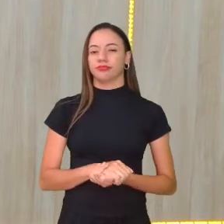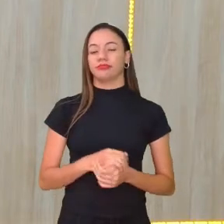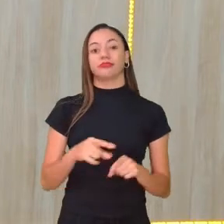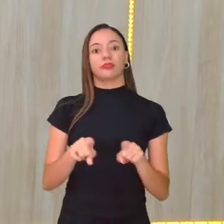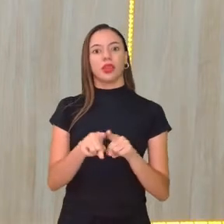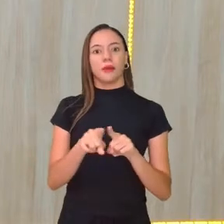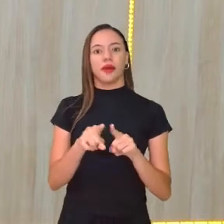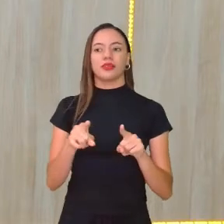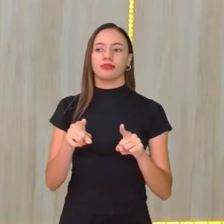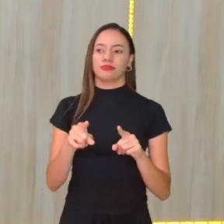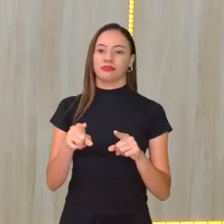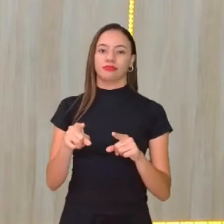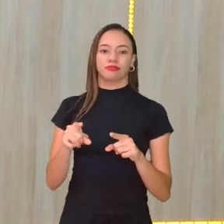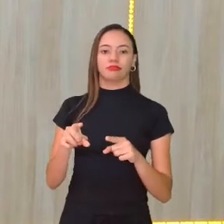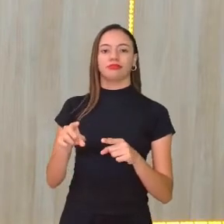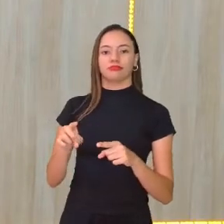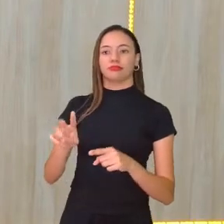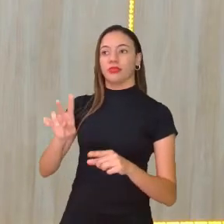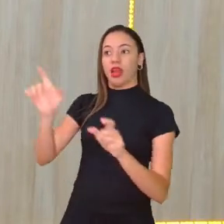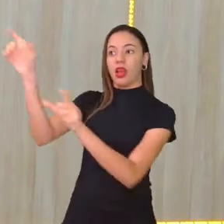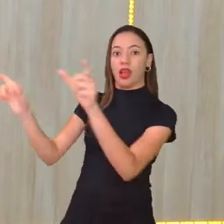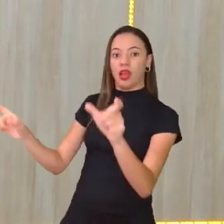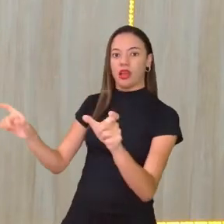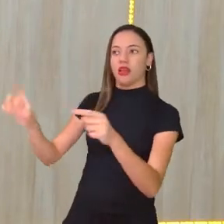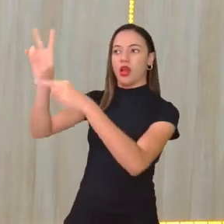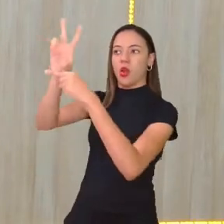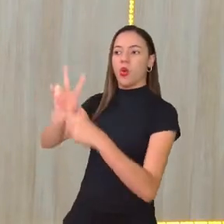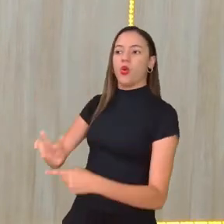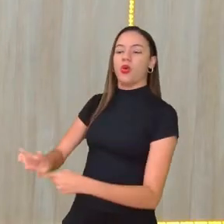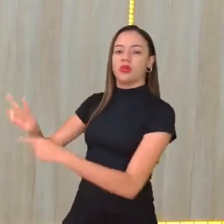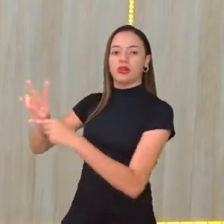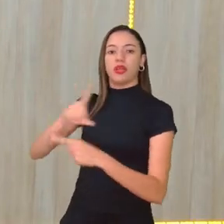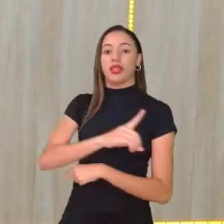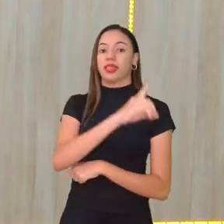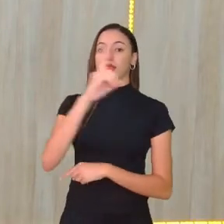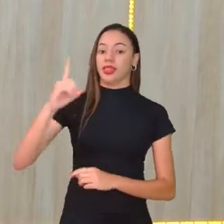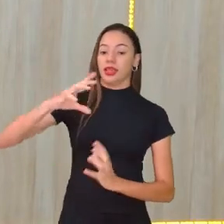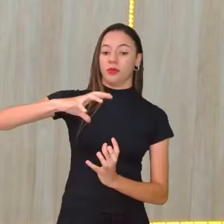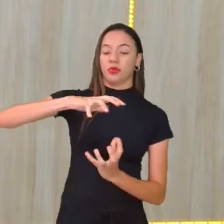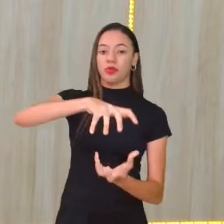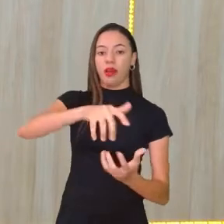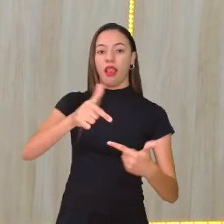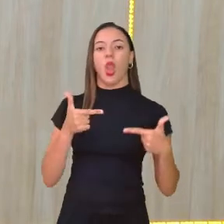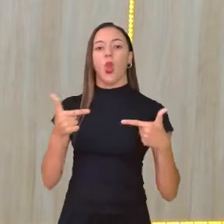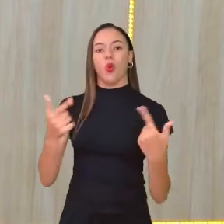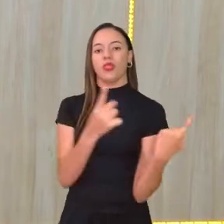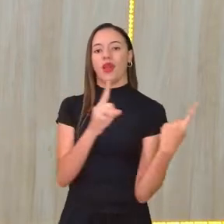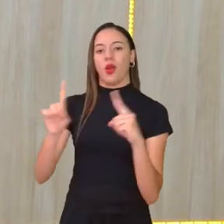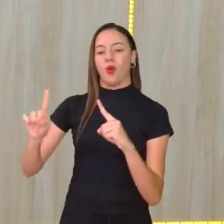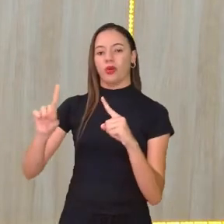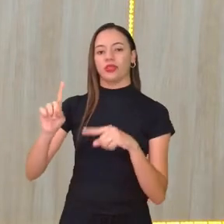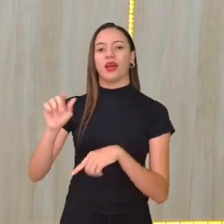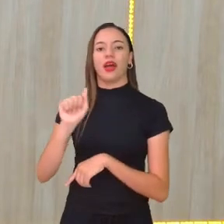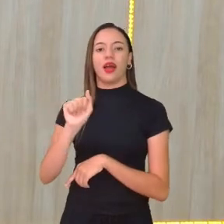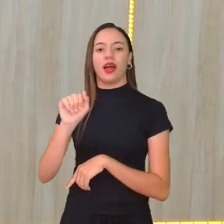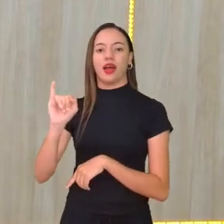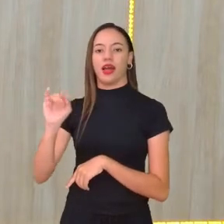cuidados nossos, que é sobre o Dia Mundial da Luta contra a AIDS, que é o 1º de